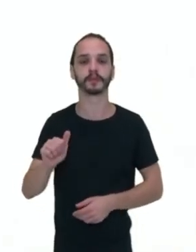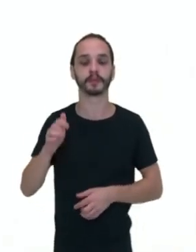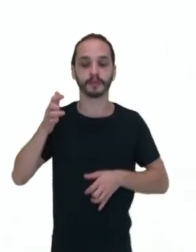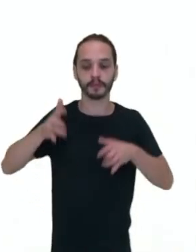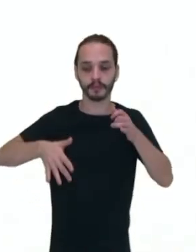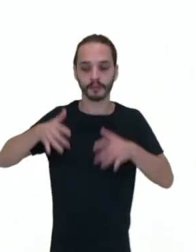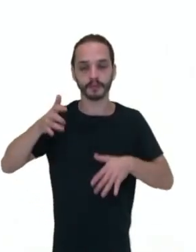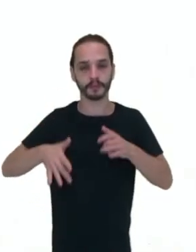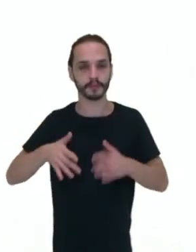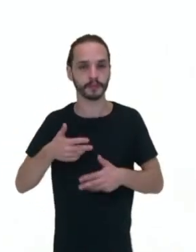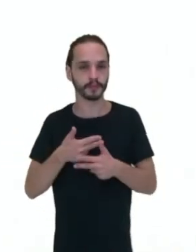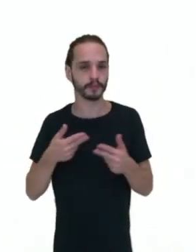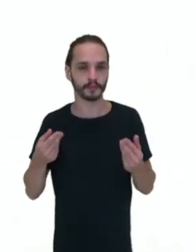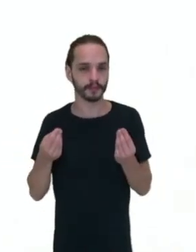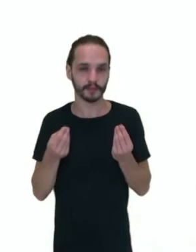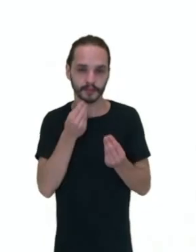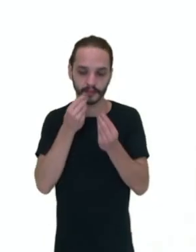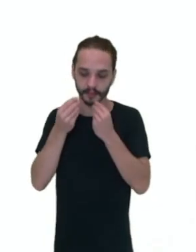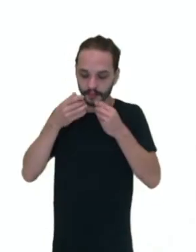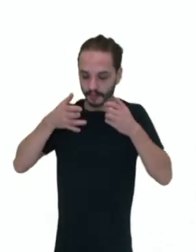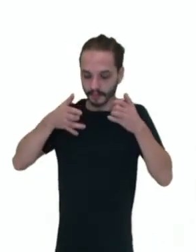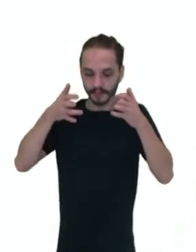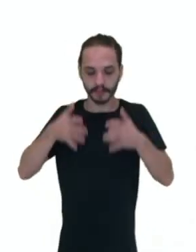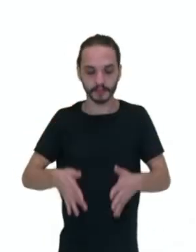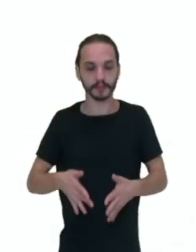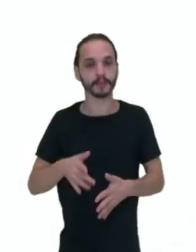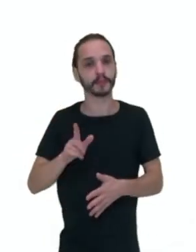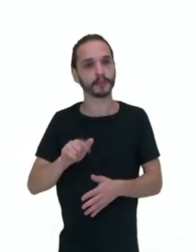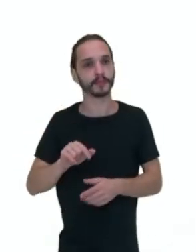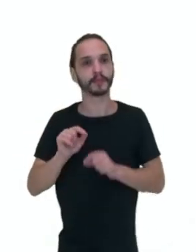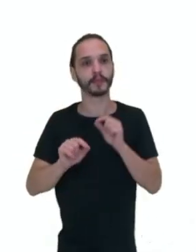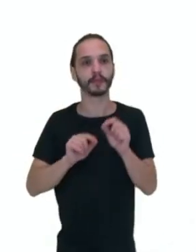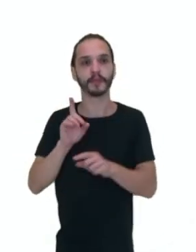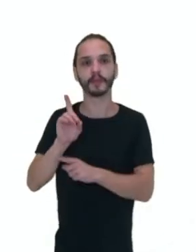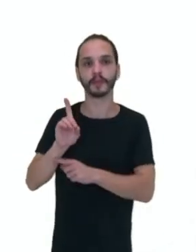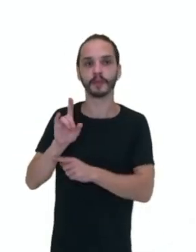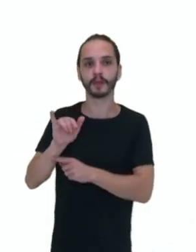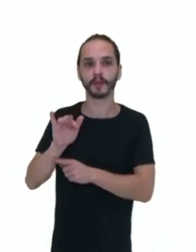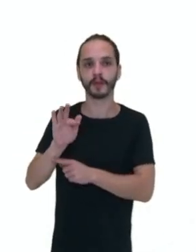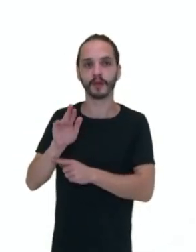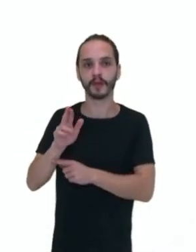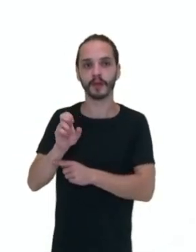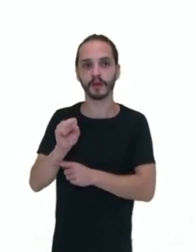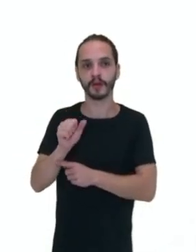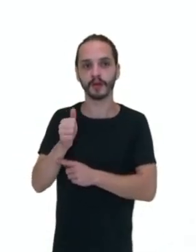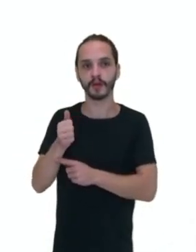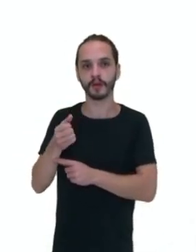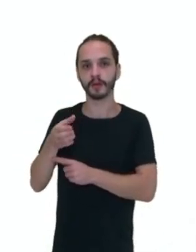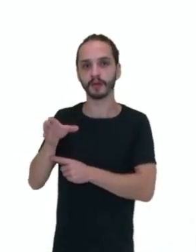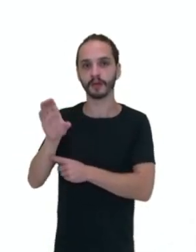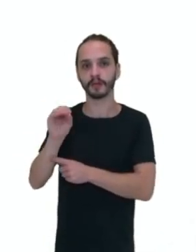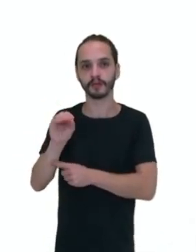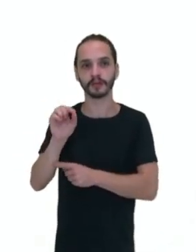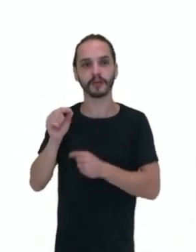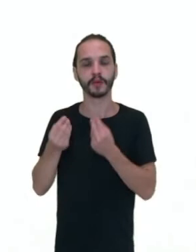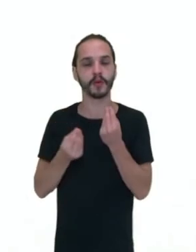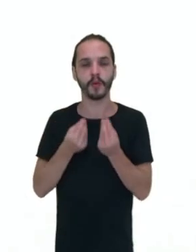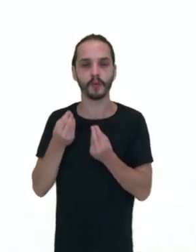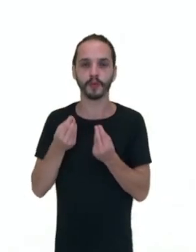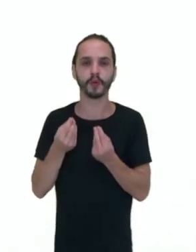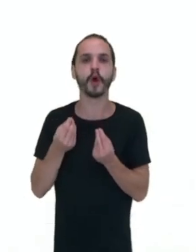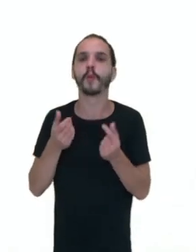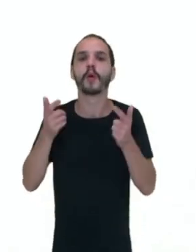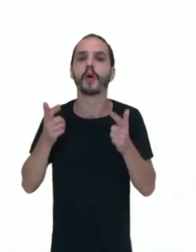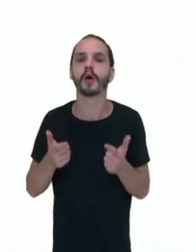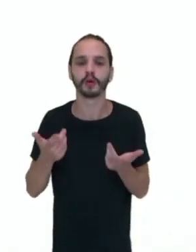são eliminados. Como que se dá? Por difusão, né? O transporte de substâncias através de onde, né? Por onde que